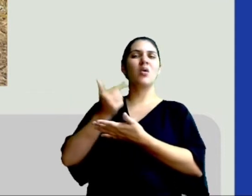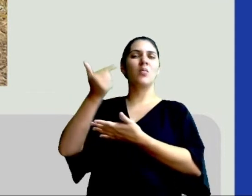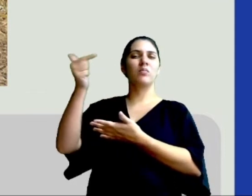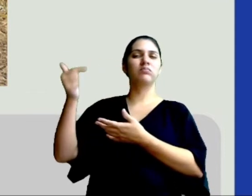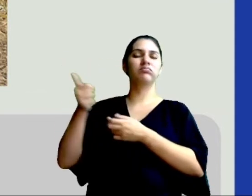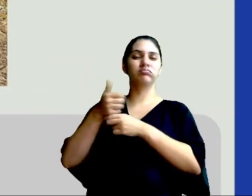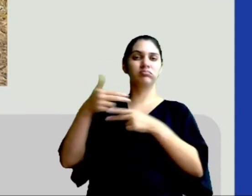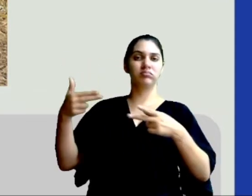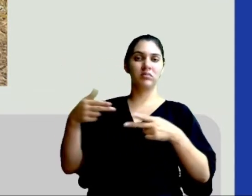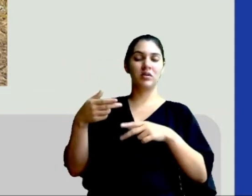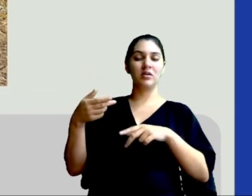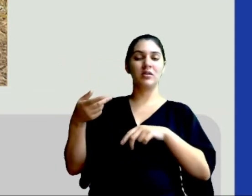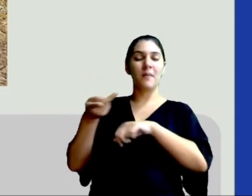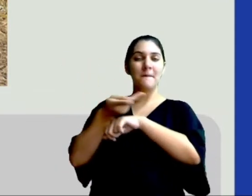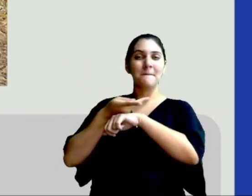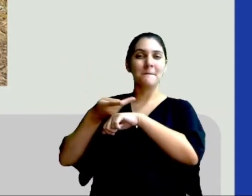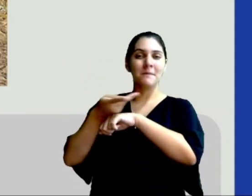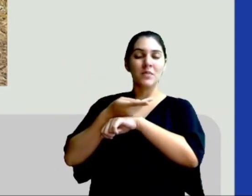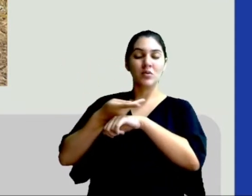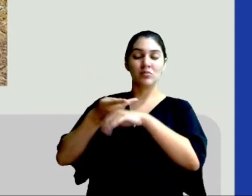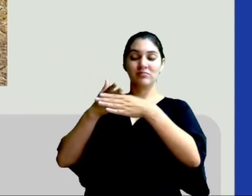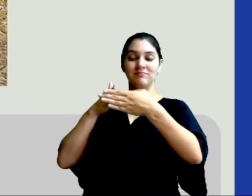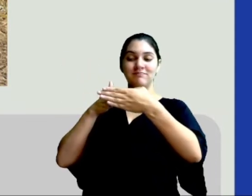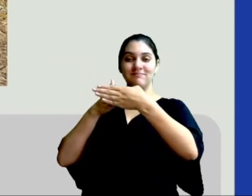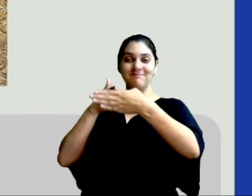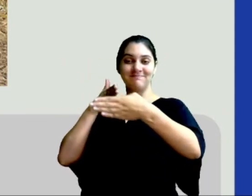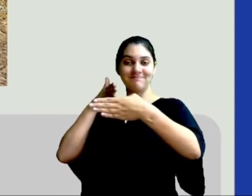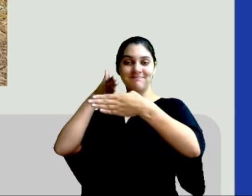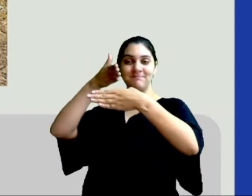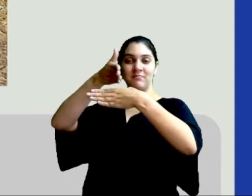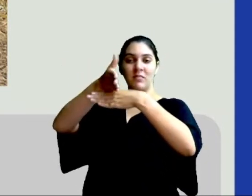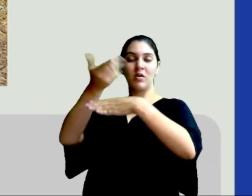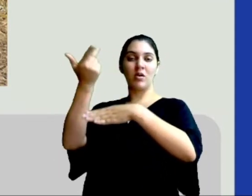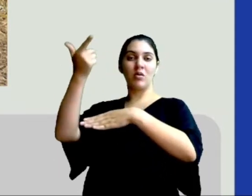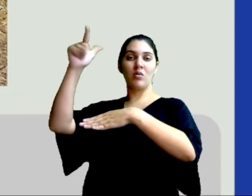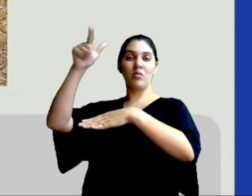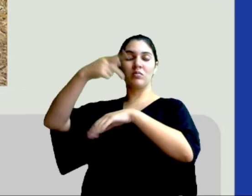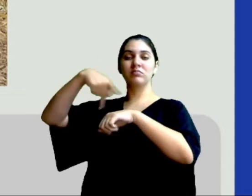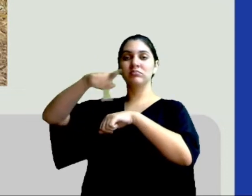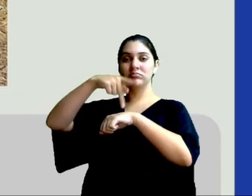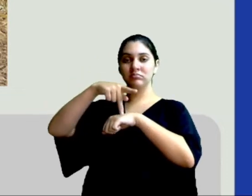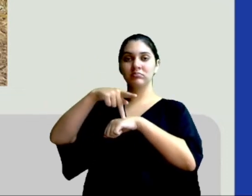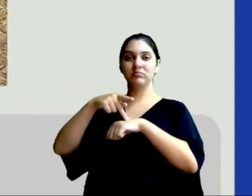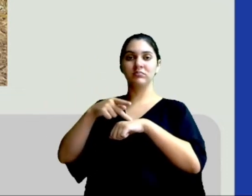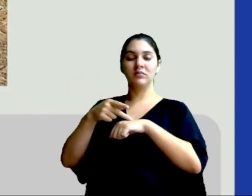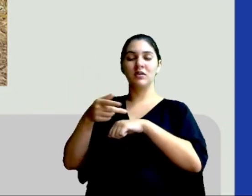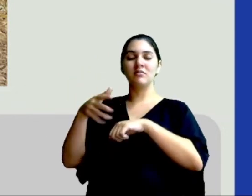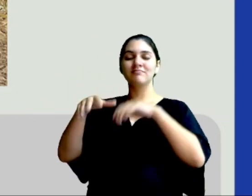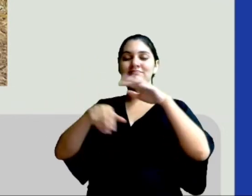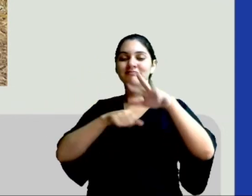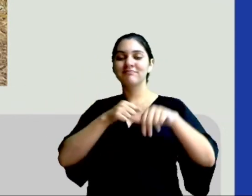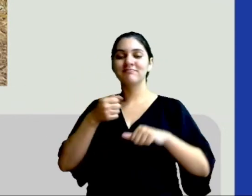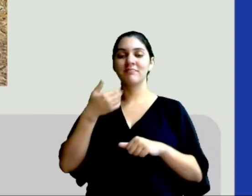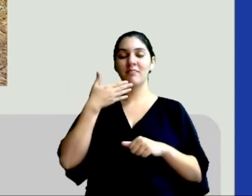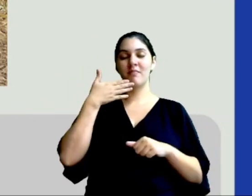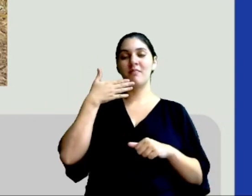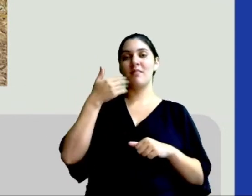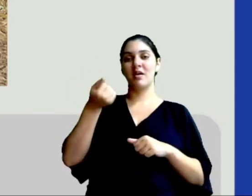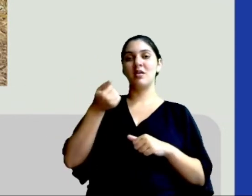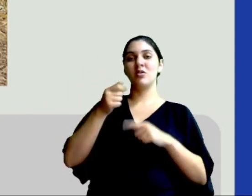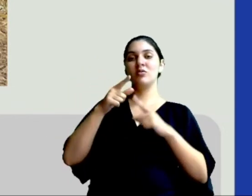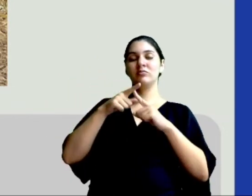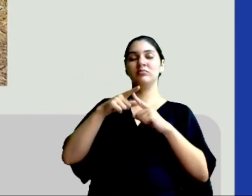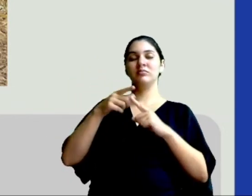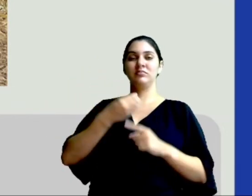e estão em busca de cruzar fronteiras com outro país em busca de melhores condições